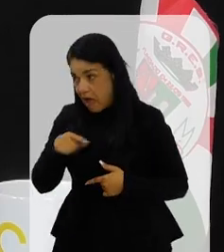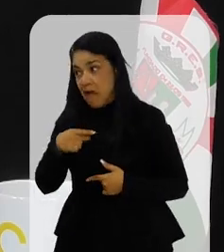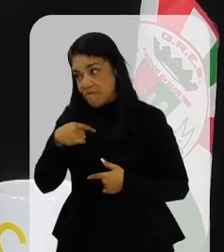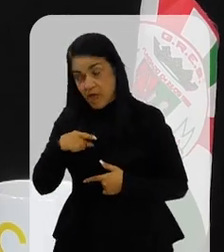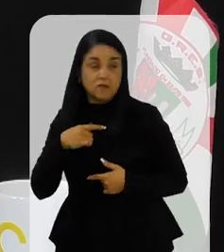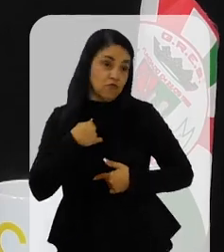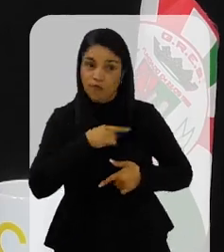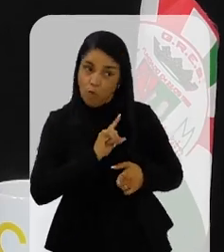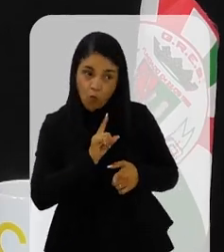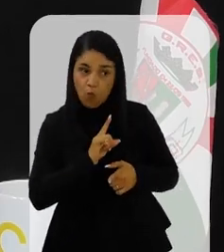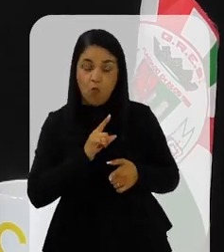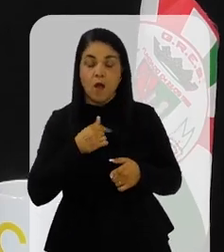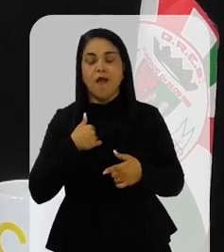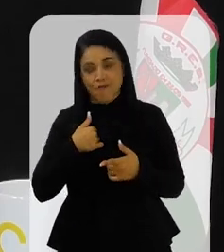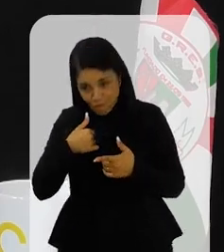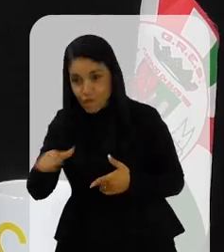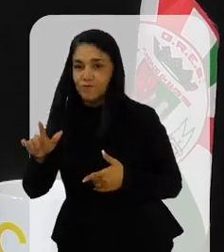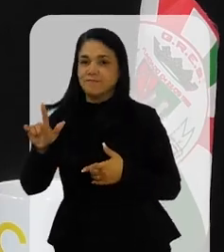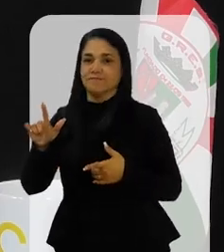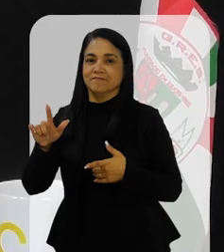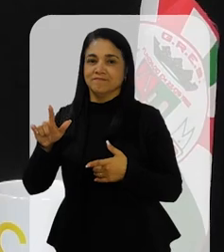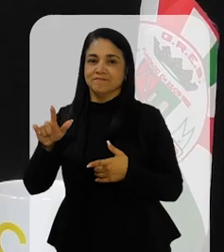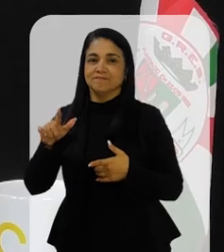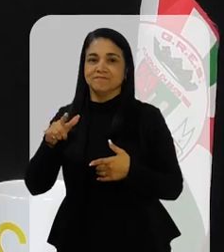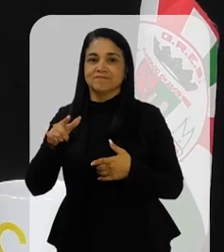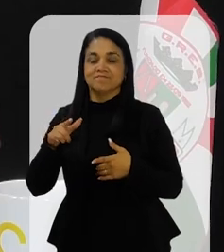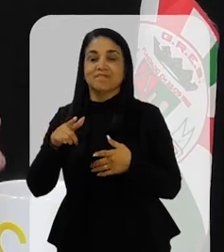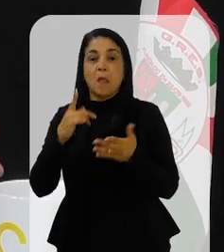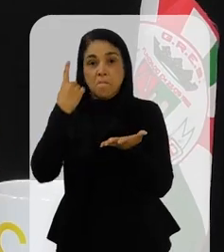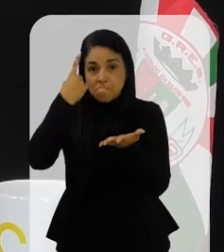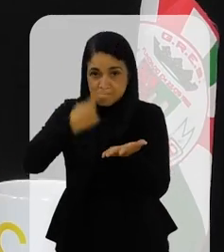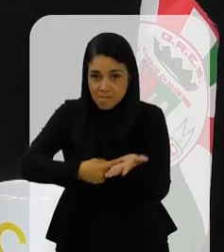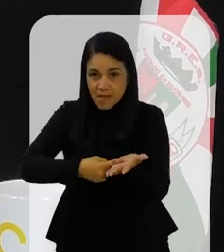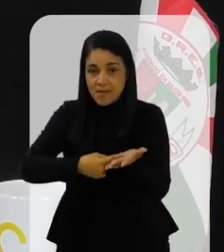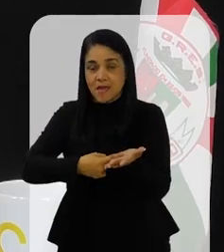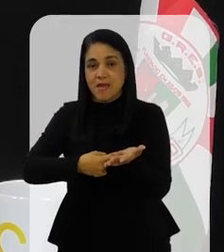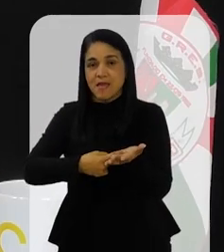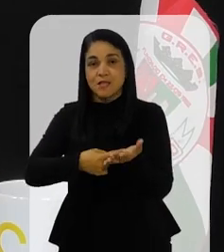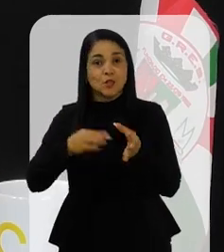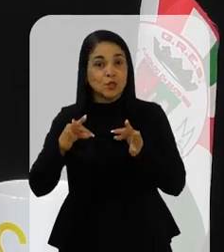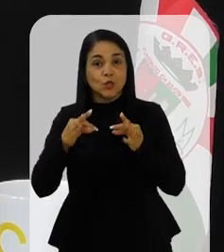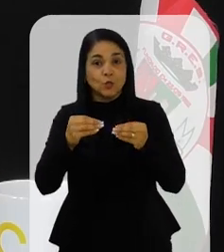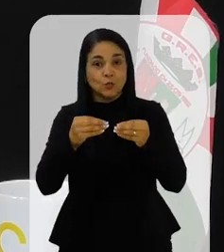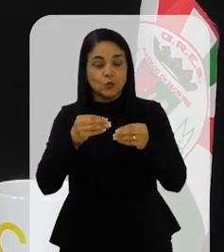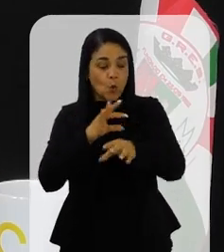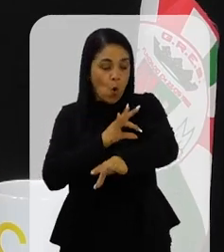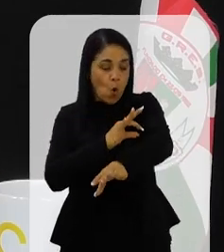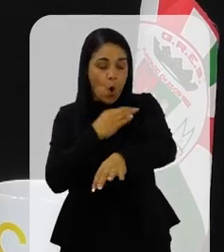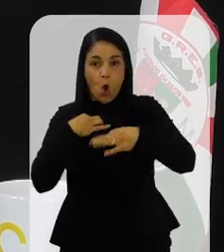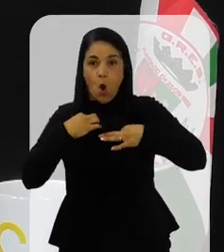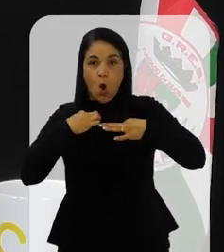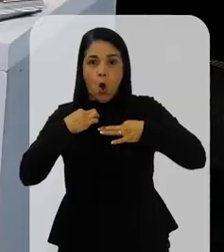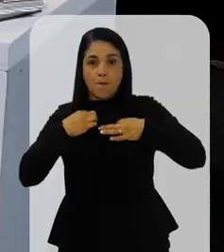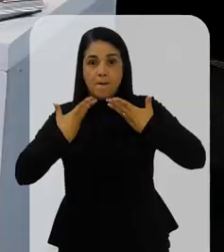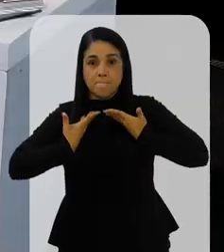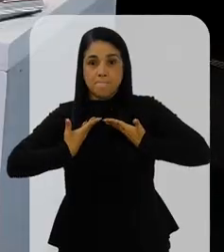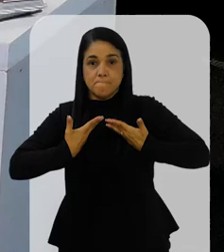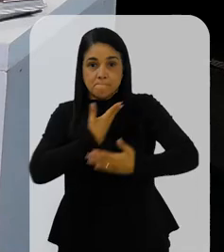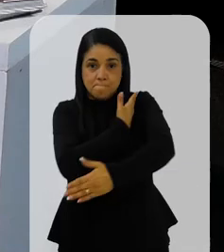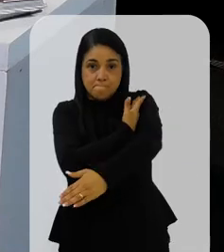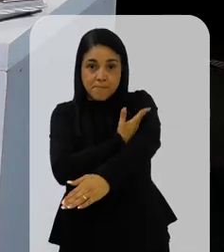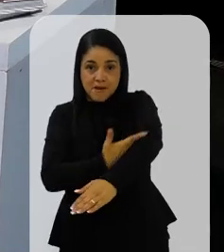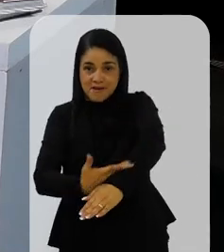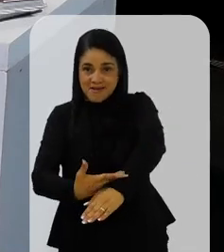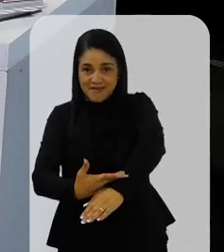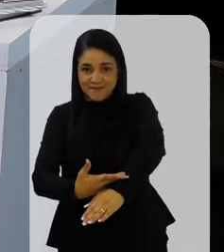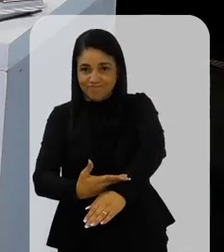vou fazer, mas não vou. Eu acabei indo. E eu marquei para as pessoas, Mauro, para ir todo mundo de branco,